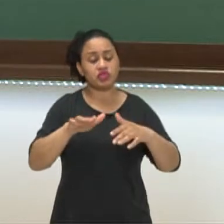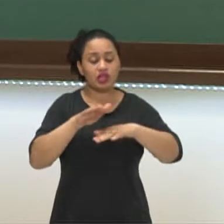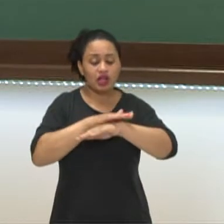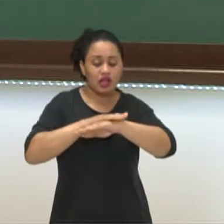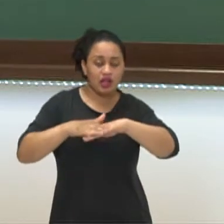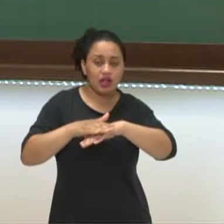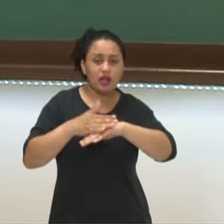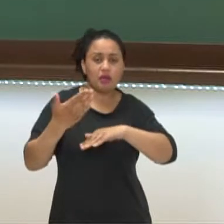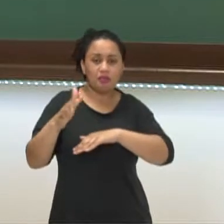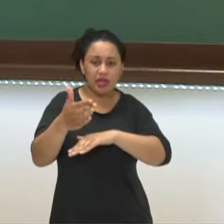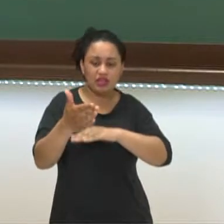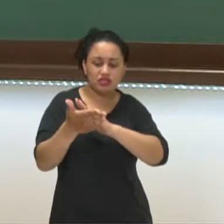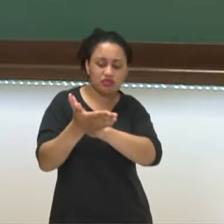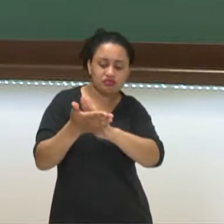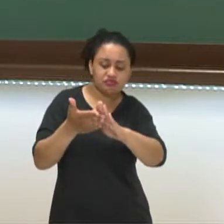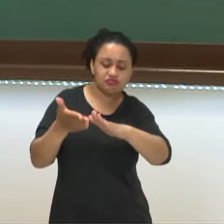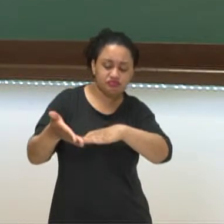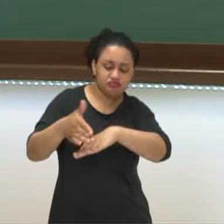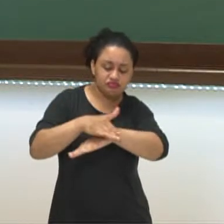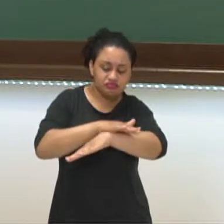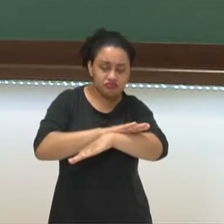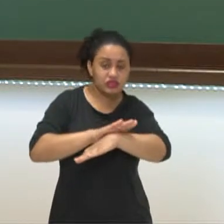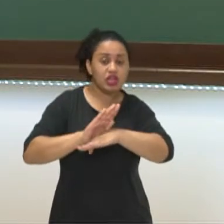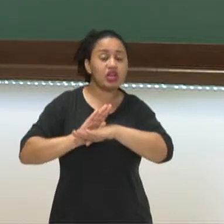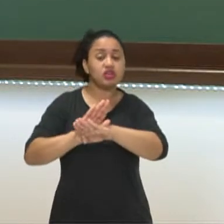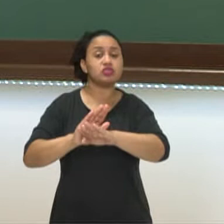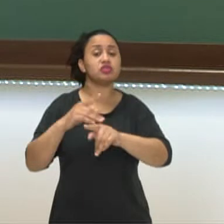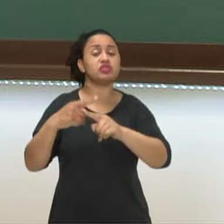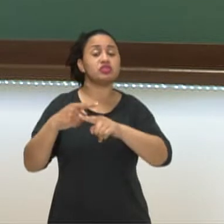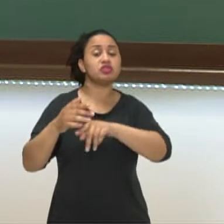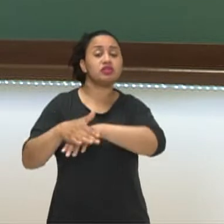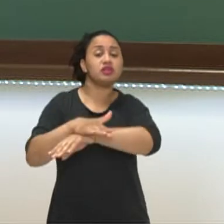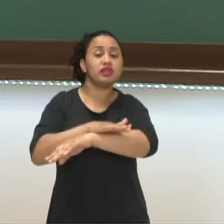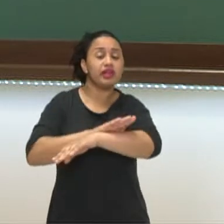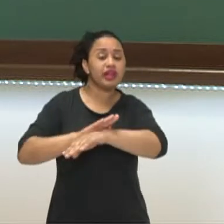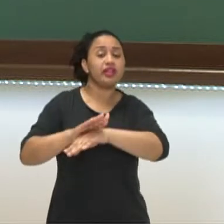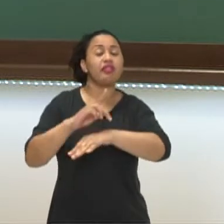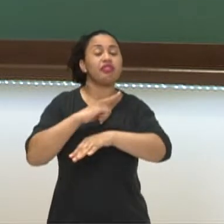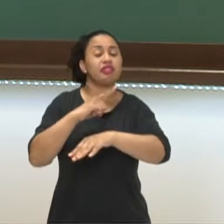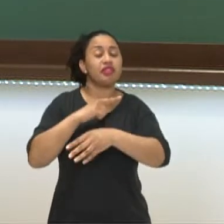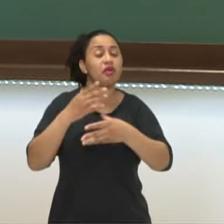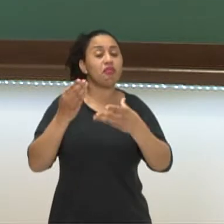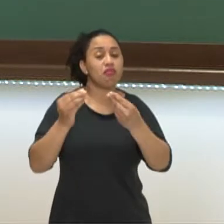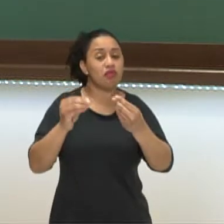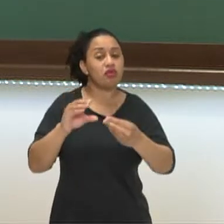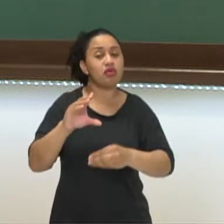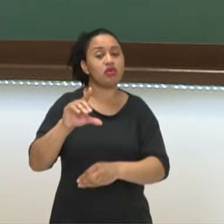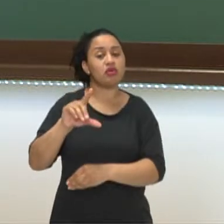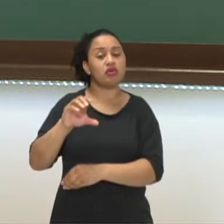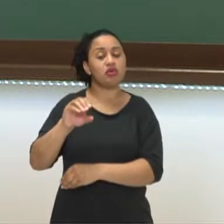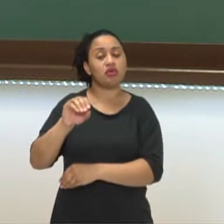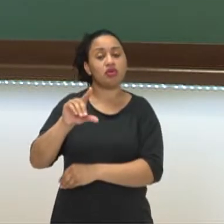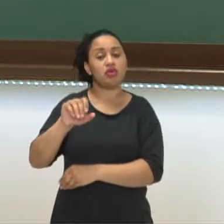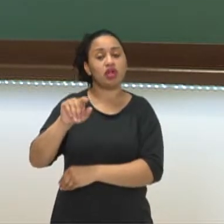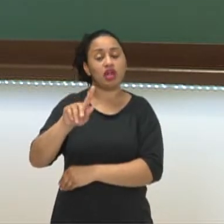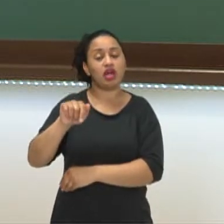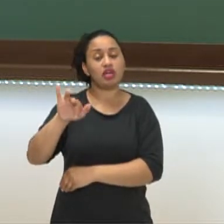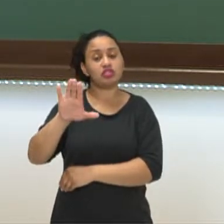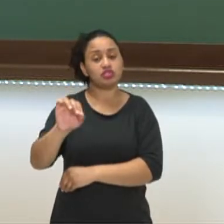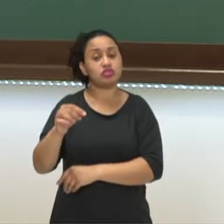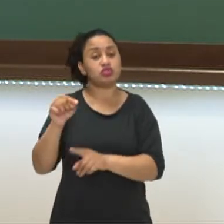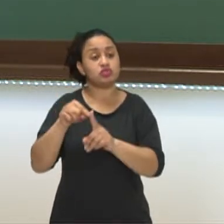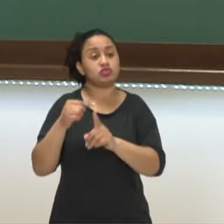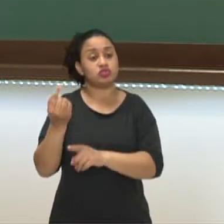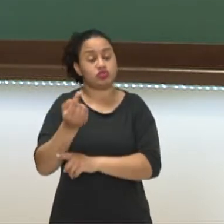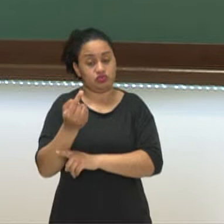peles, desses peixes, contribui porque essa pele ela é muito rica em colágeno tipo 1, que é um colágeno que